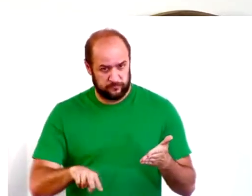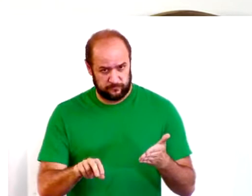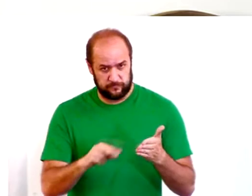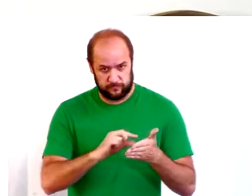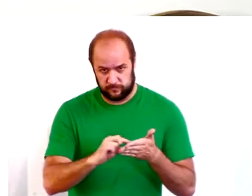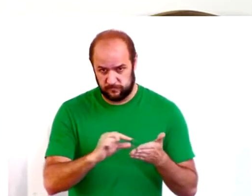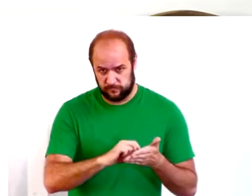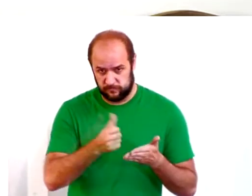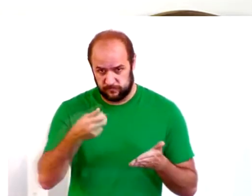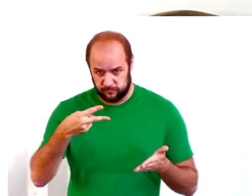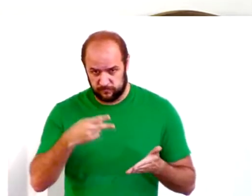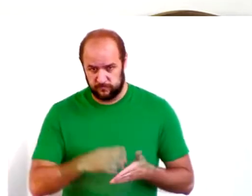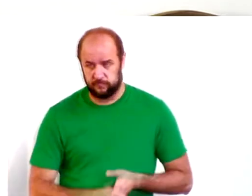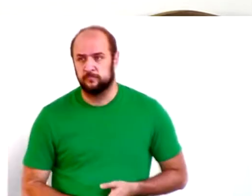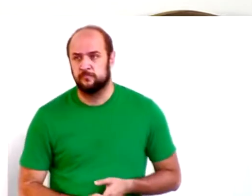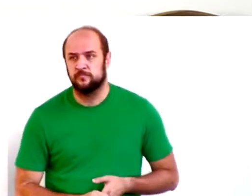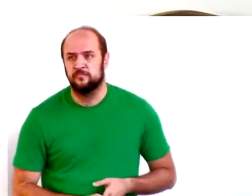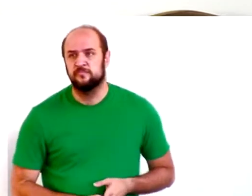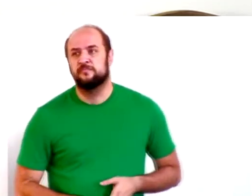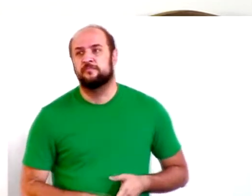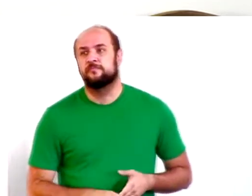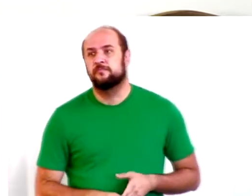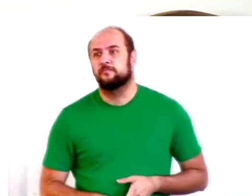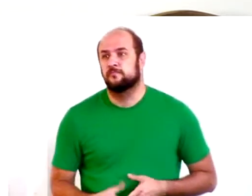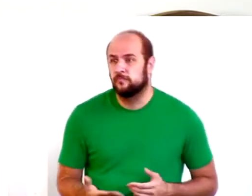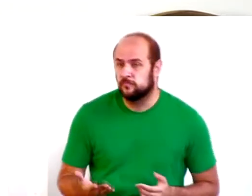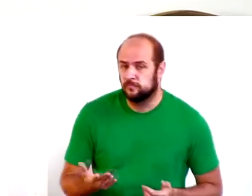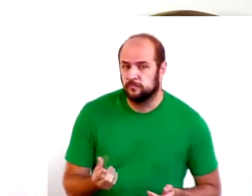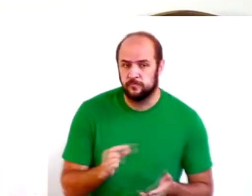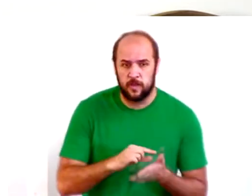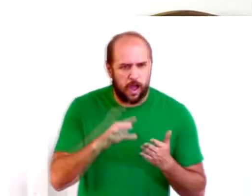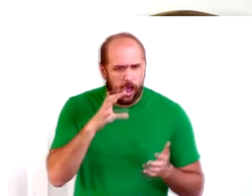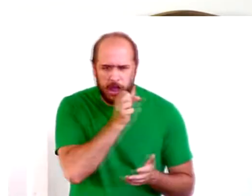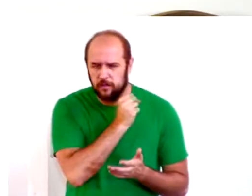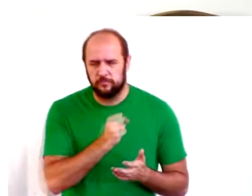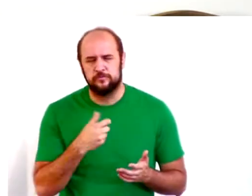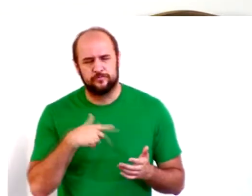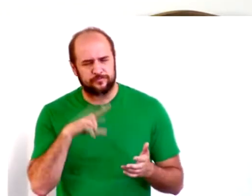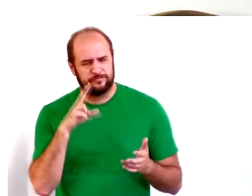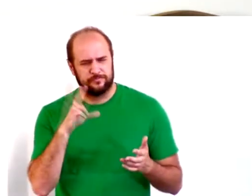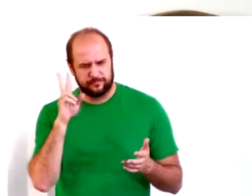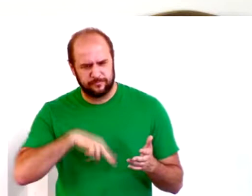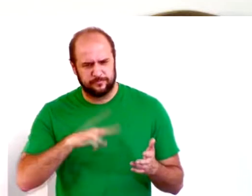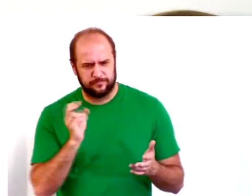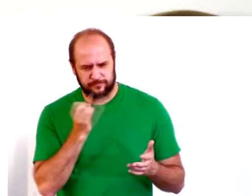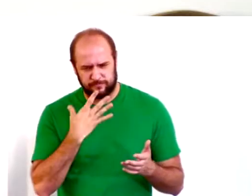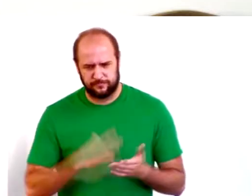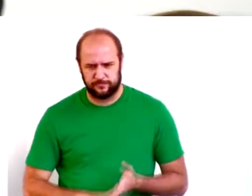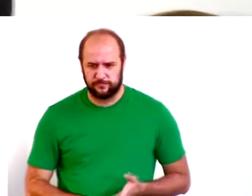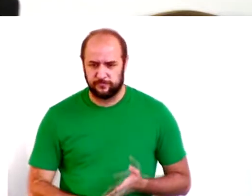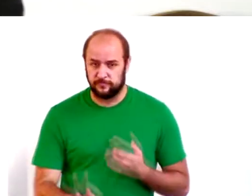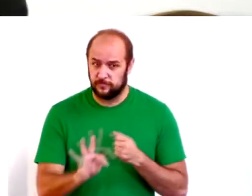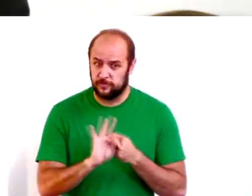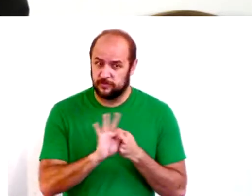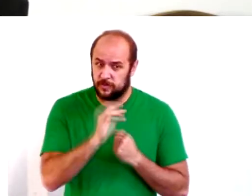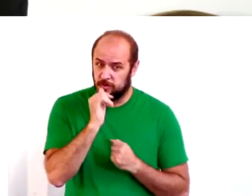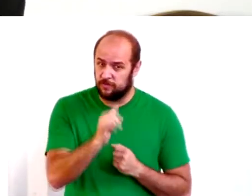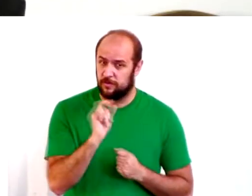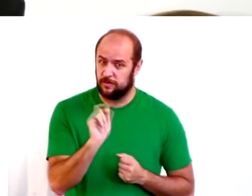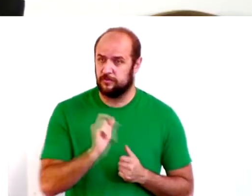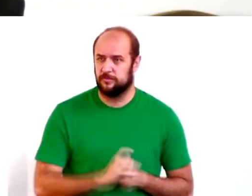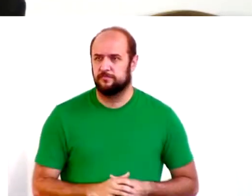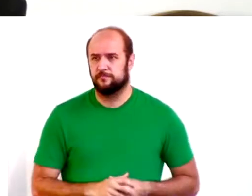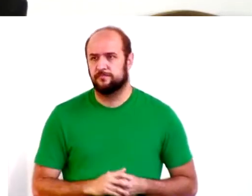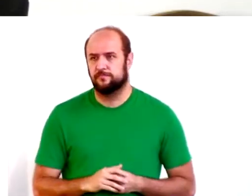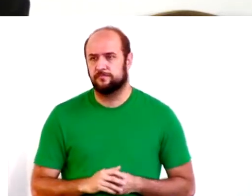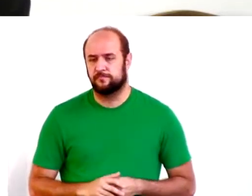12, e como é uma passagem curta, a gente consegue ler. O que será que Tiago queria dizer com isso?